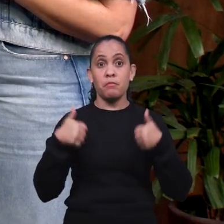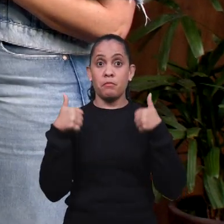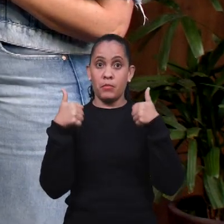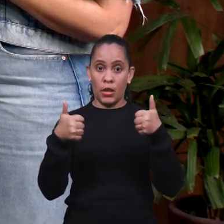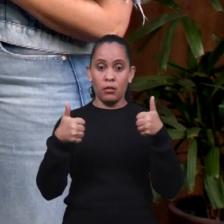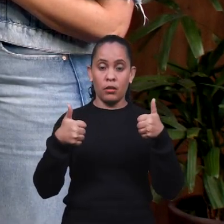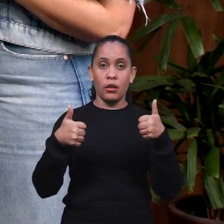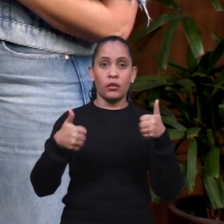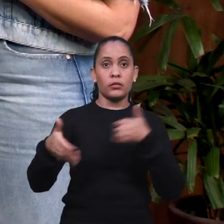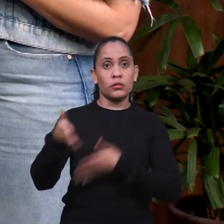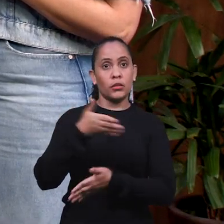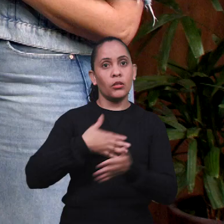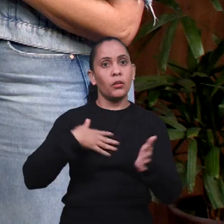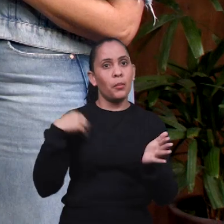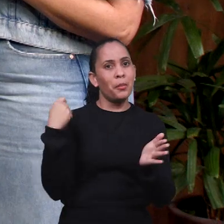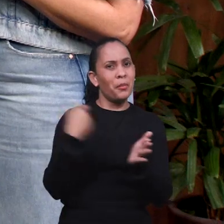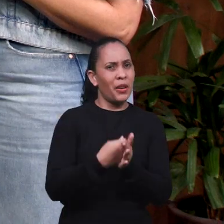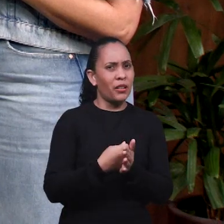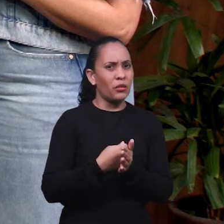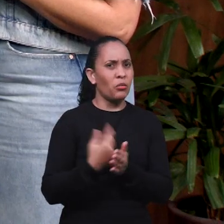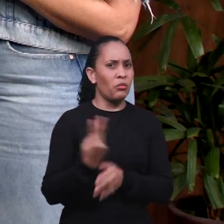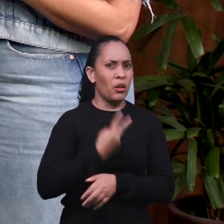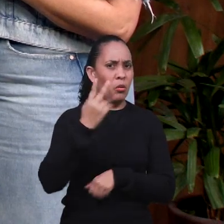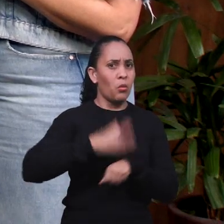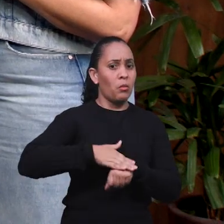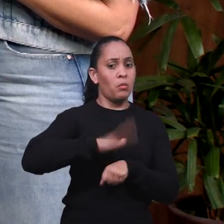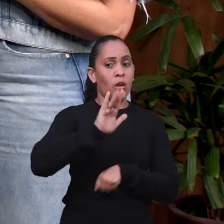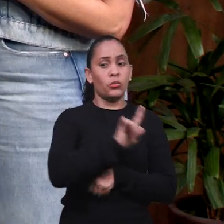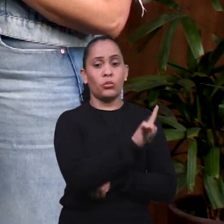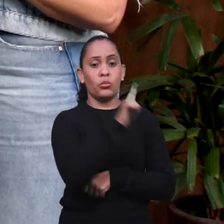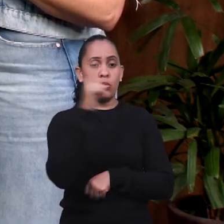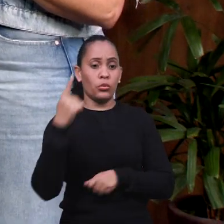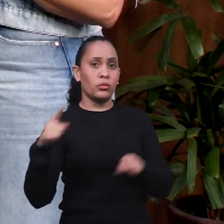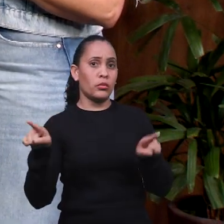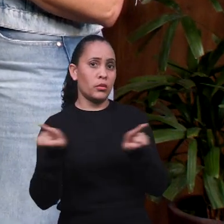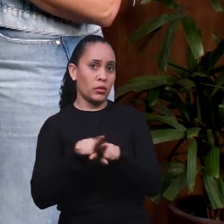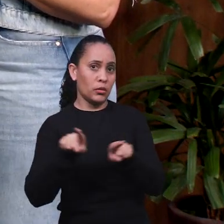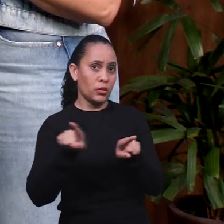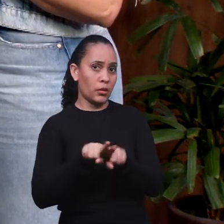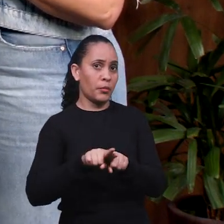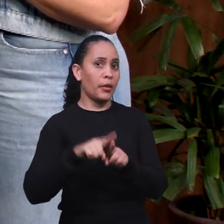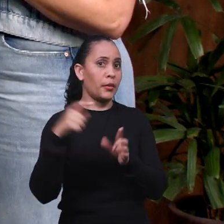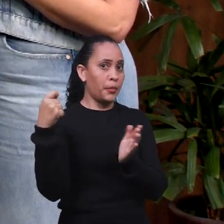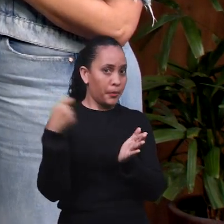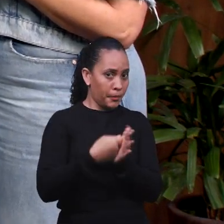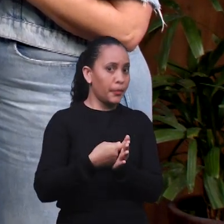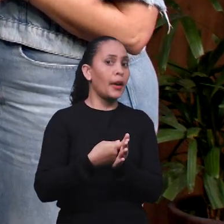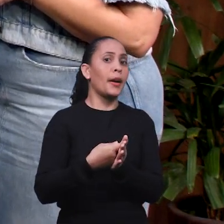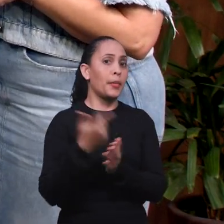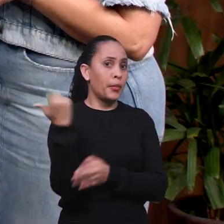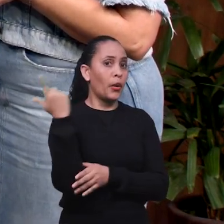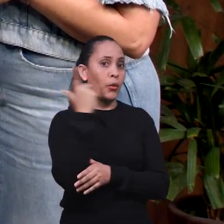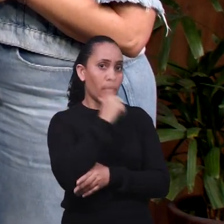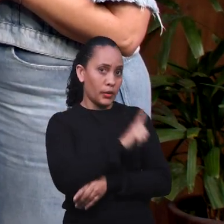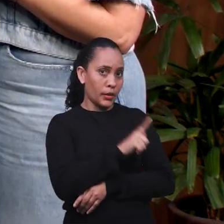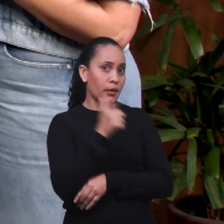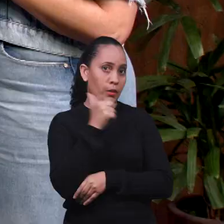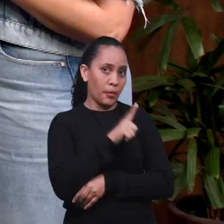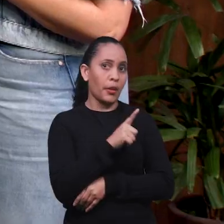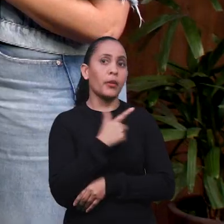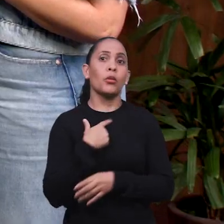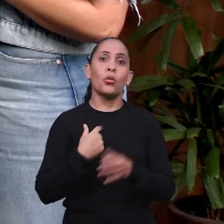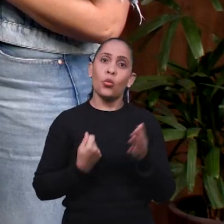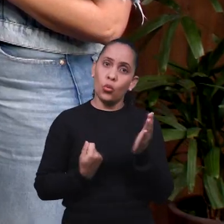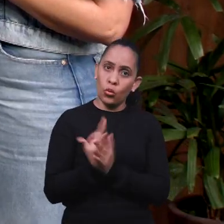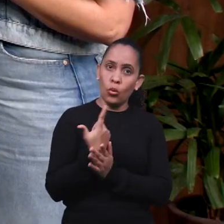também. Porque se a gente está pagando mais caro no produto, o outro concorrente que vai comprar também ele tem que pagar um pouco mais caro para conseguir